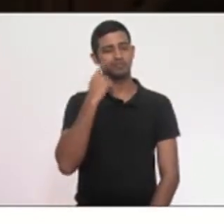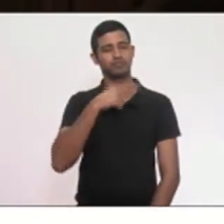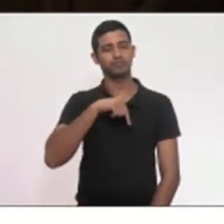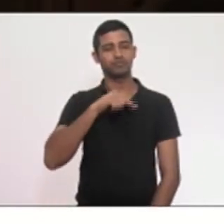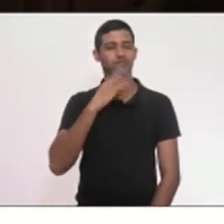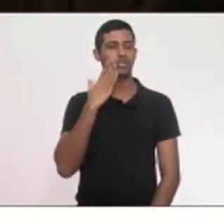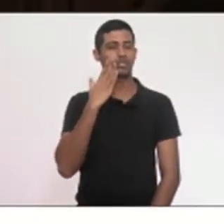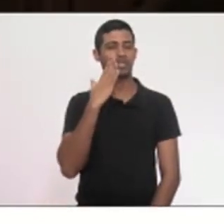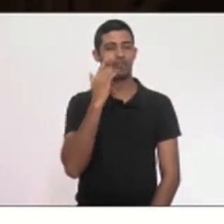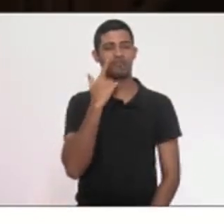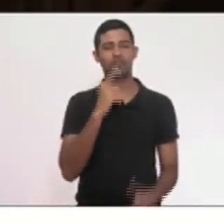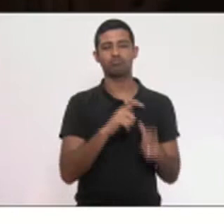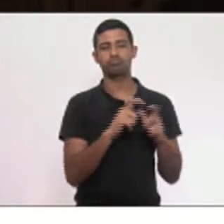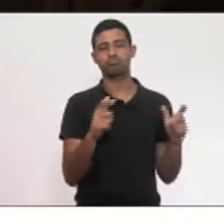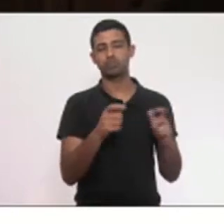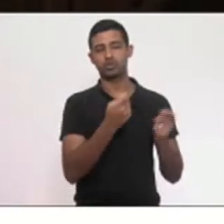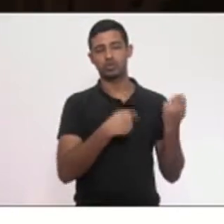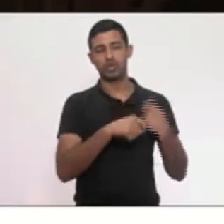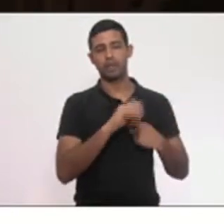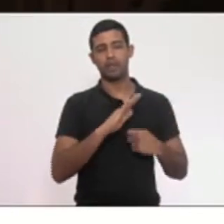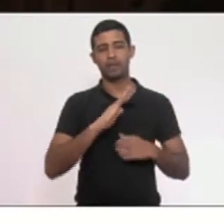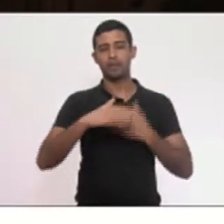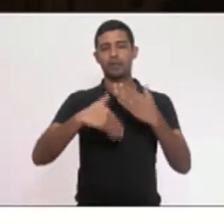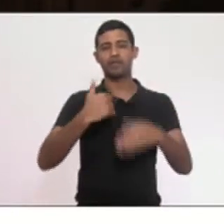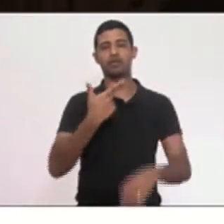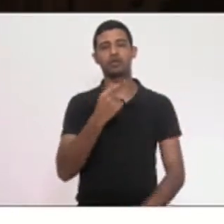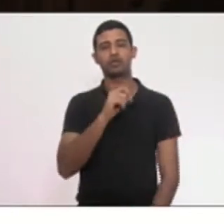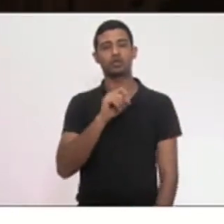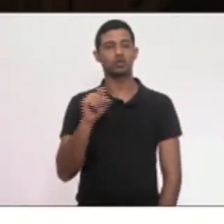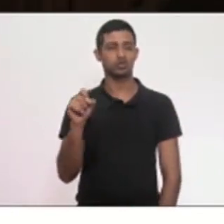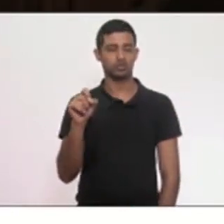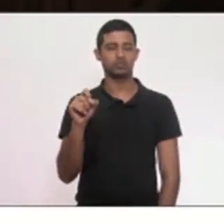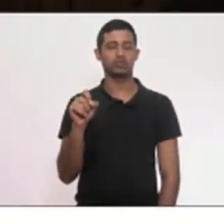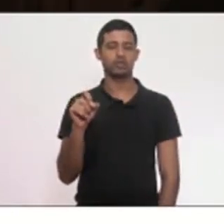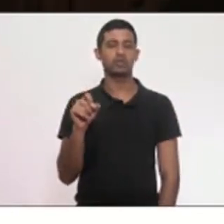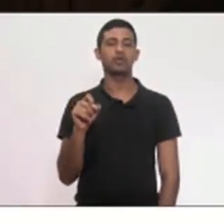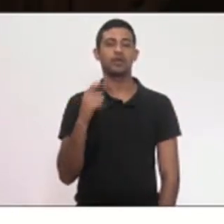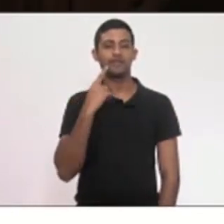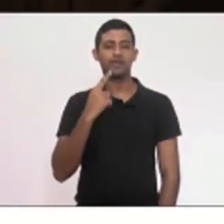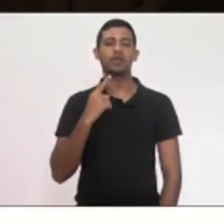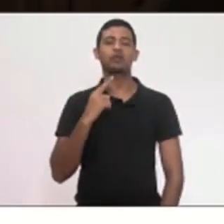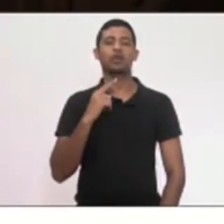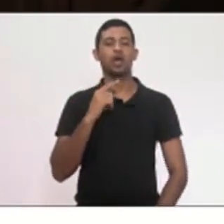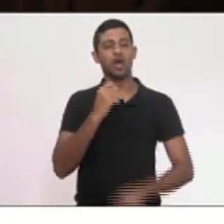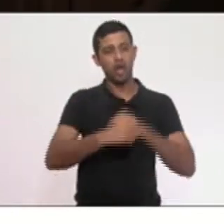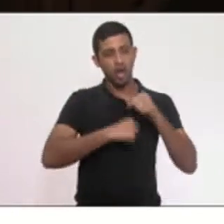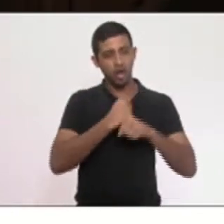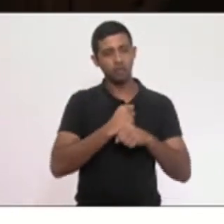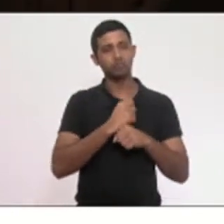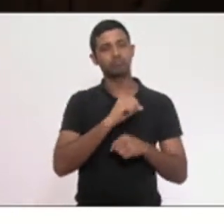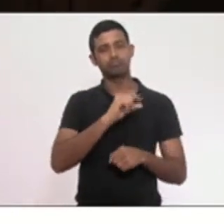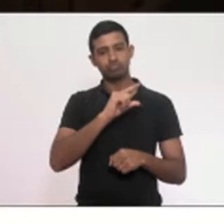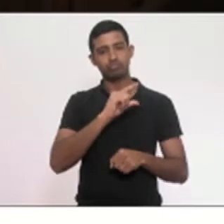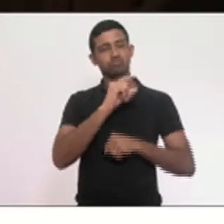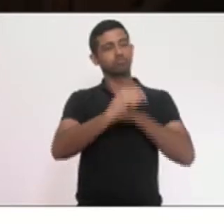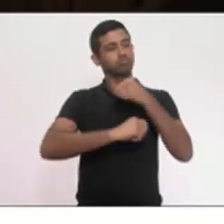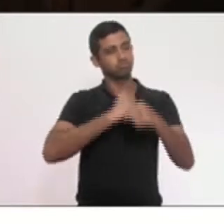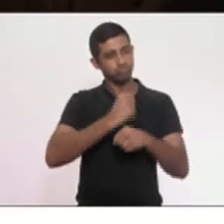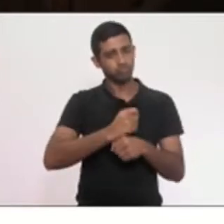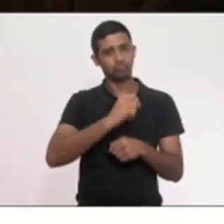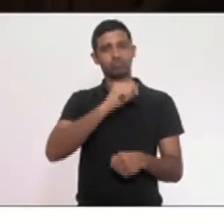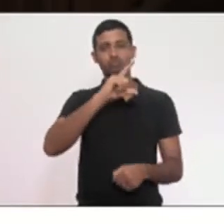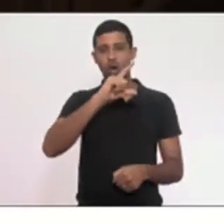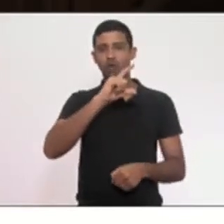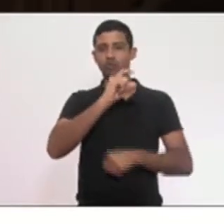crescimento econômico e nos anos 2000 passou todo o decênio crescendo anualmente mais de 10% do